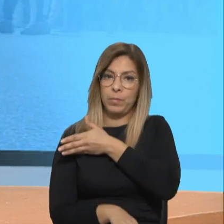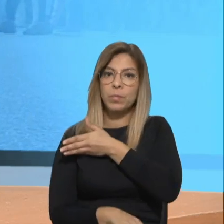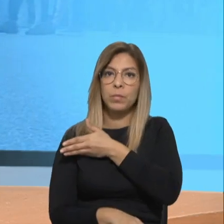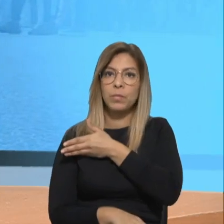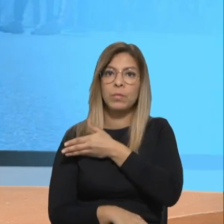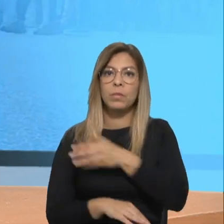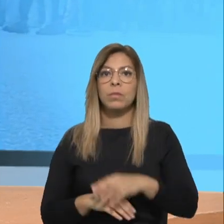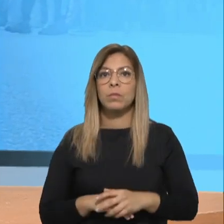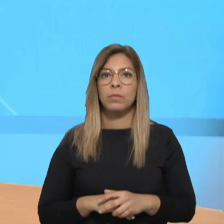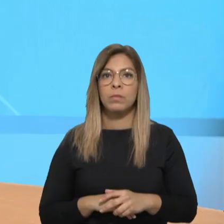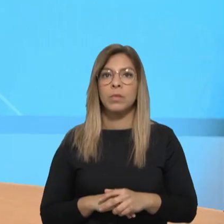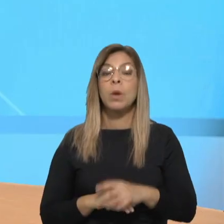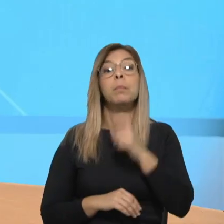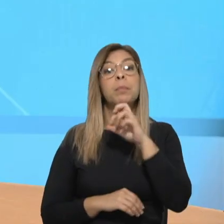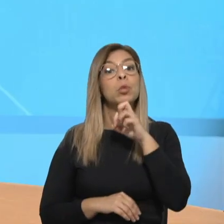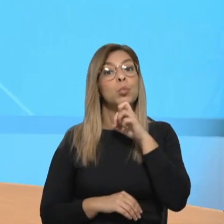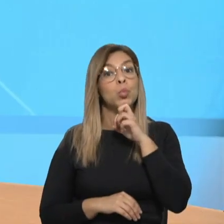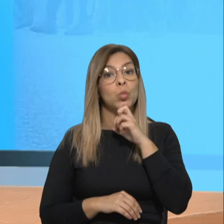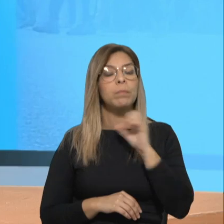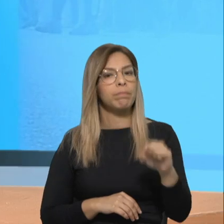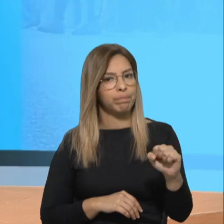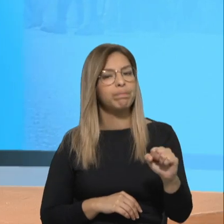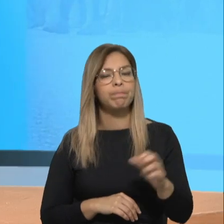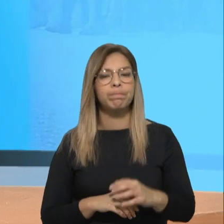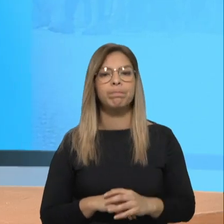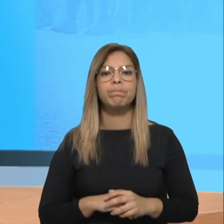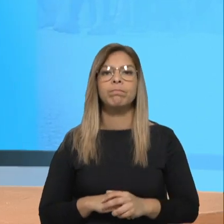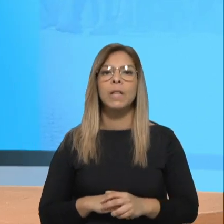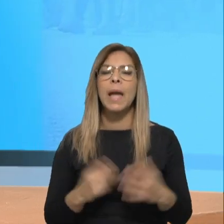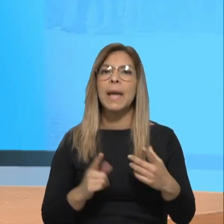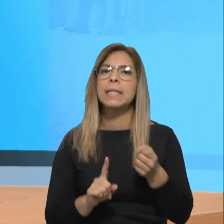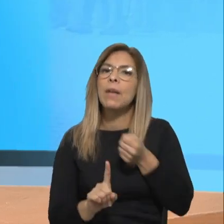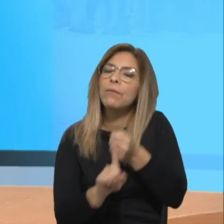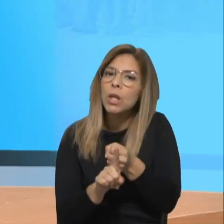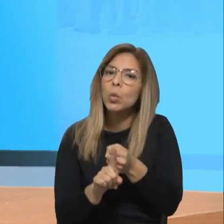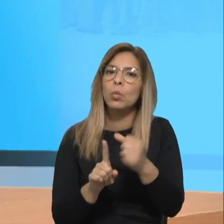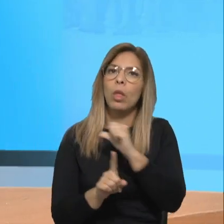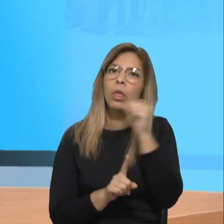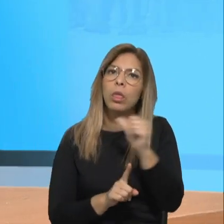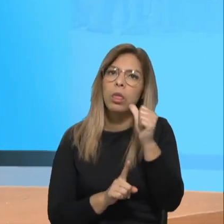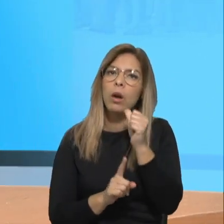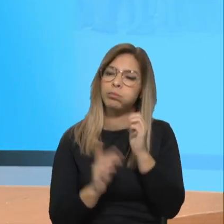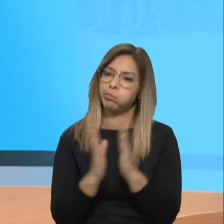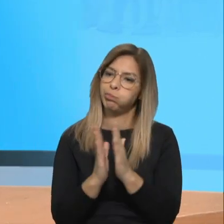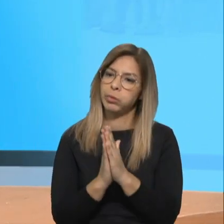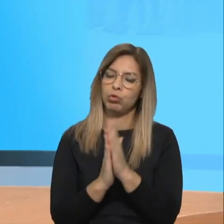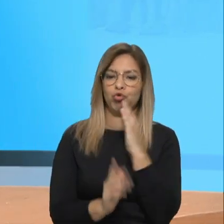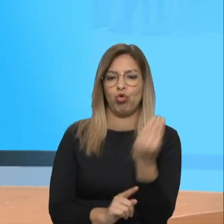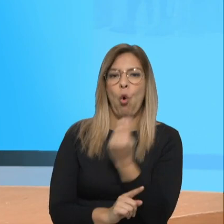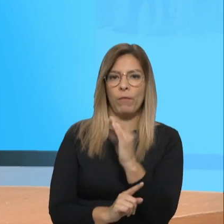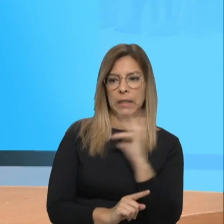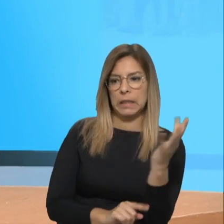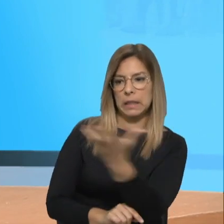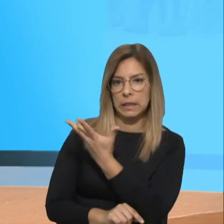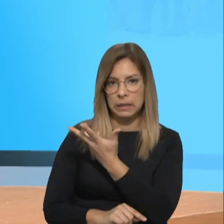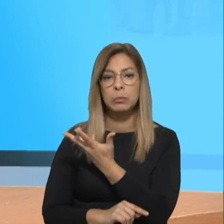na Assembleia Plenária dos Bispos foi refletido sobre os desafios que se colocam à pastoral juvenil e